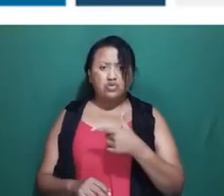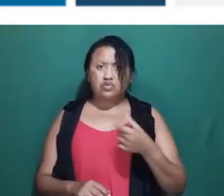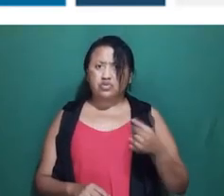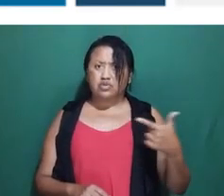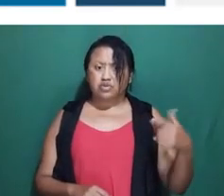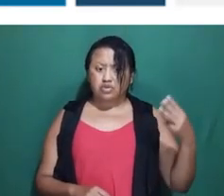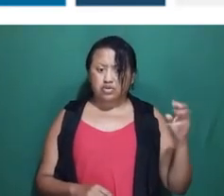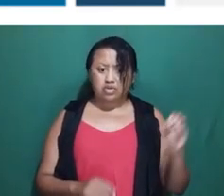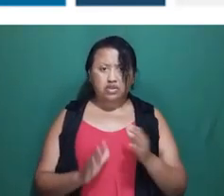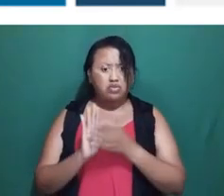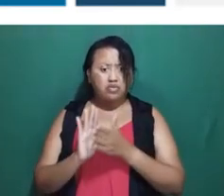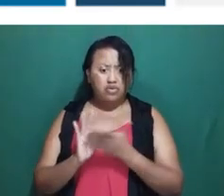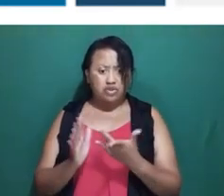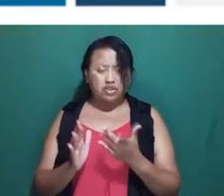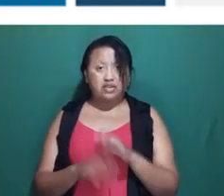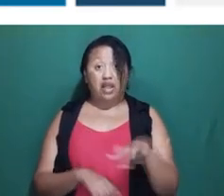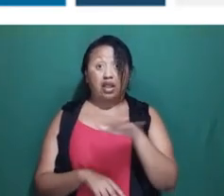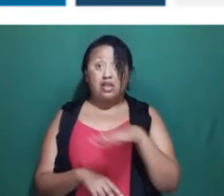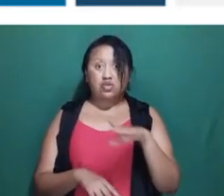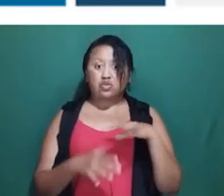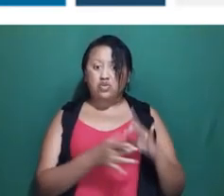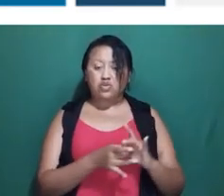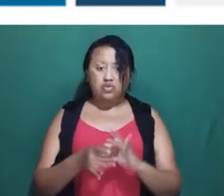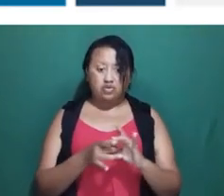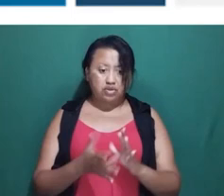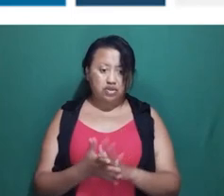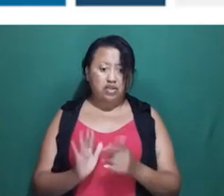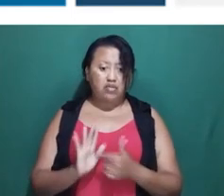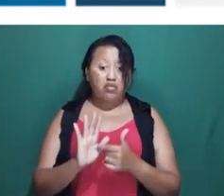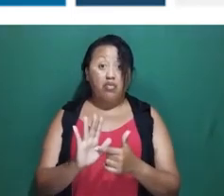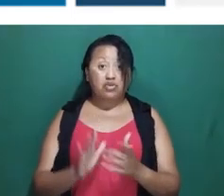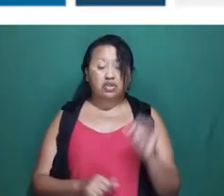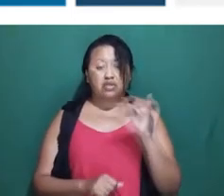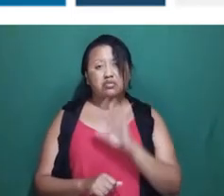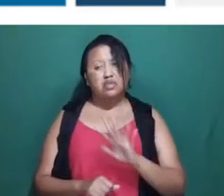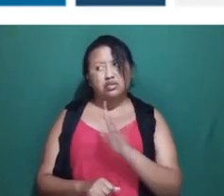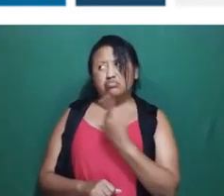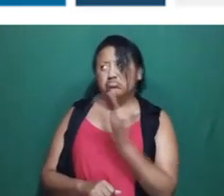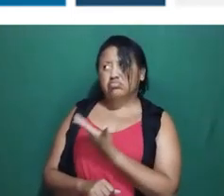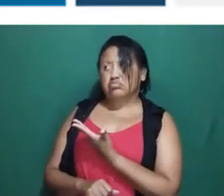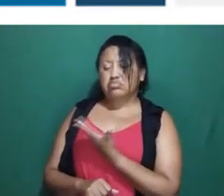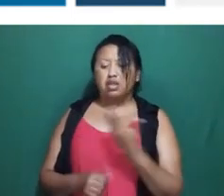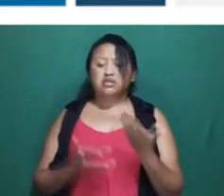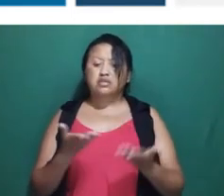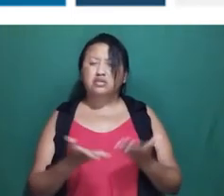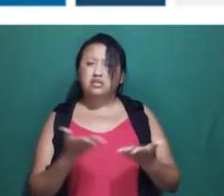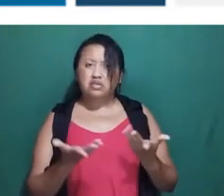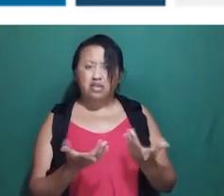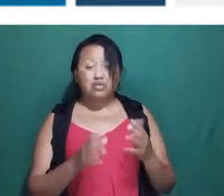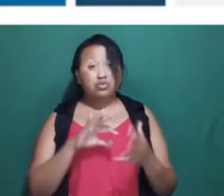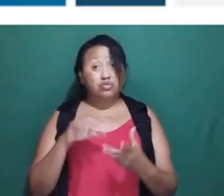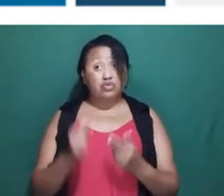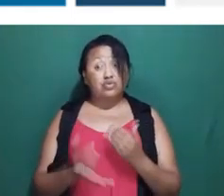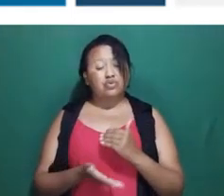desenvolvimento sustentados os ods que aparecem aí na imagem para vocês eles tratam de maneiras do mundo continuar